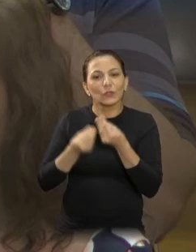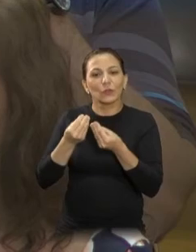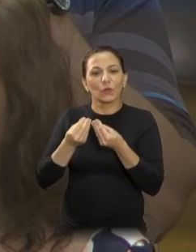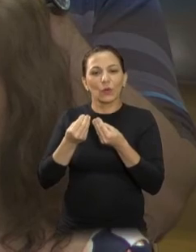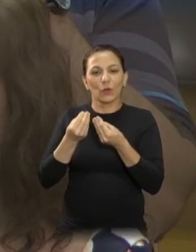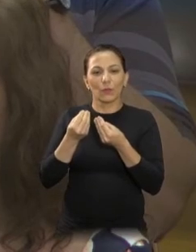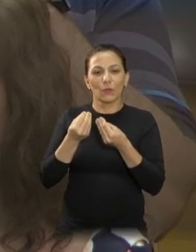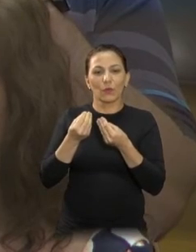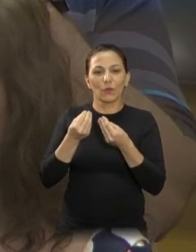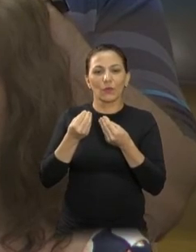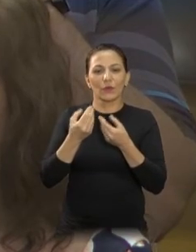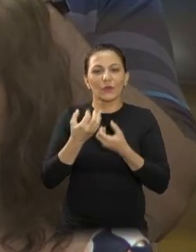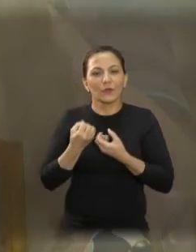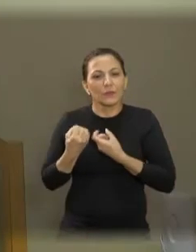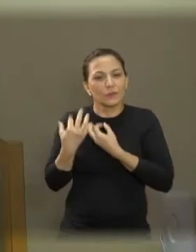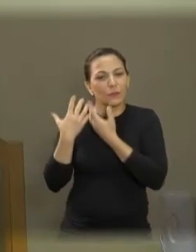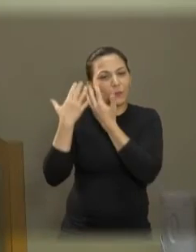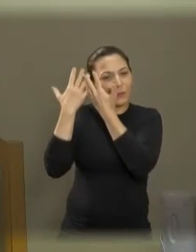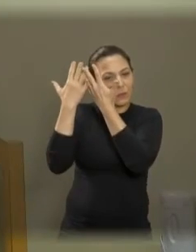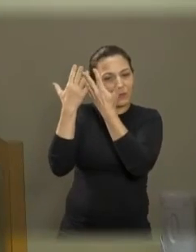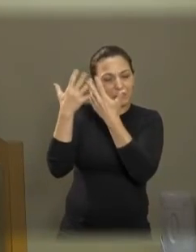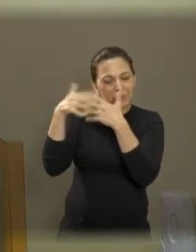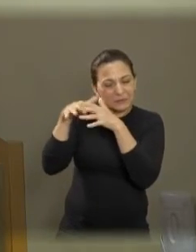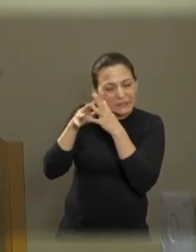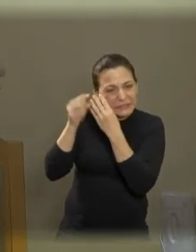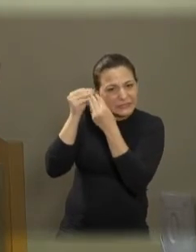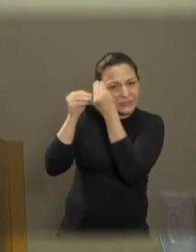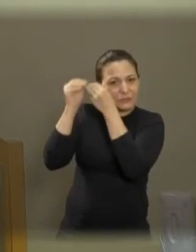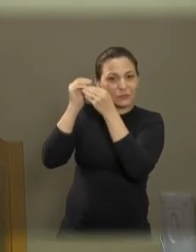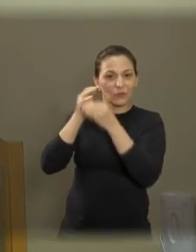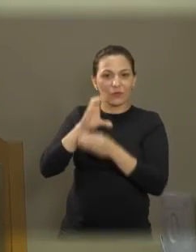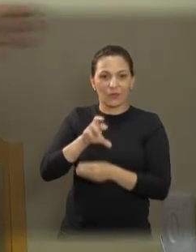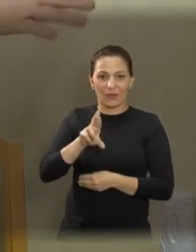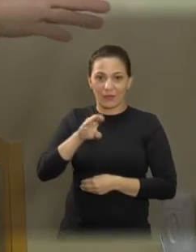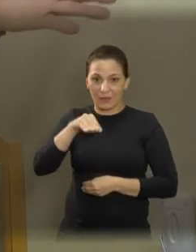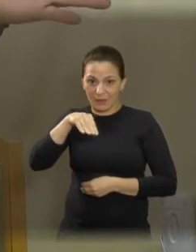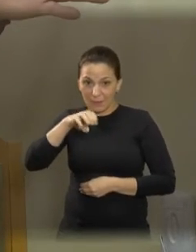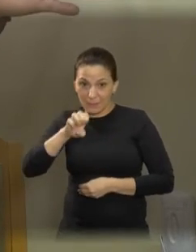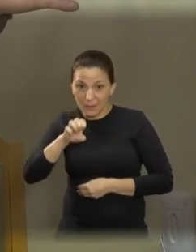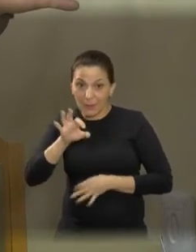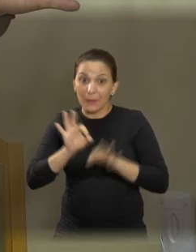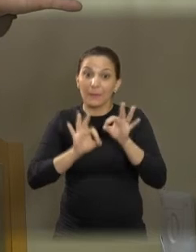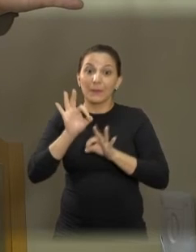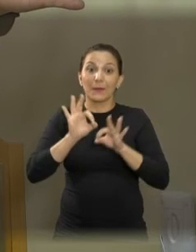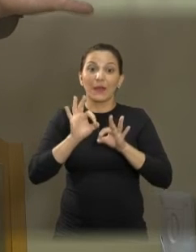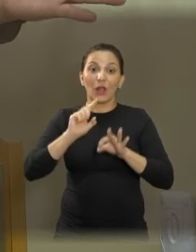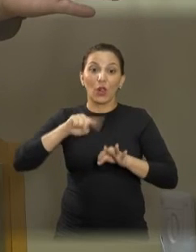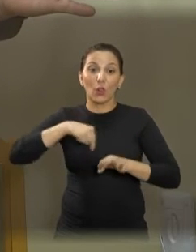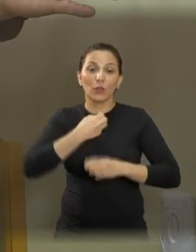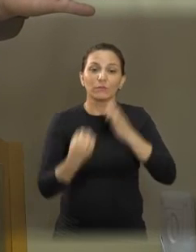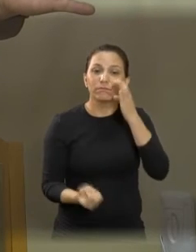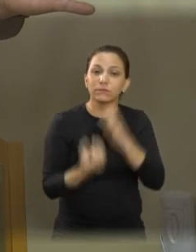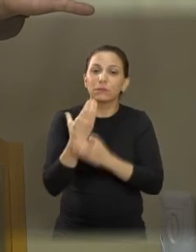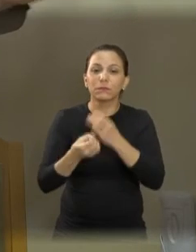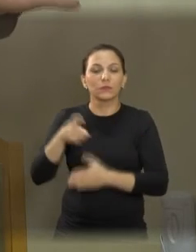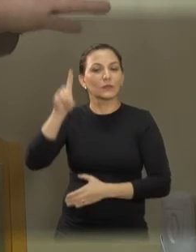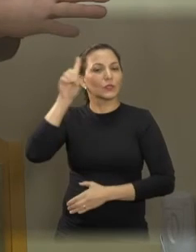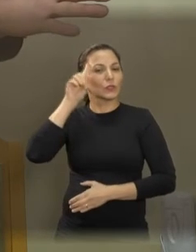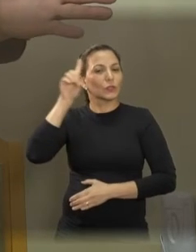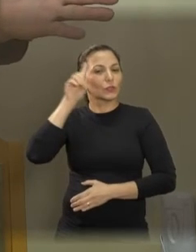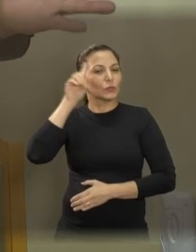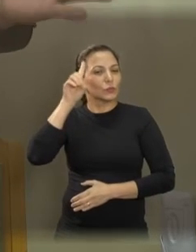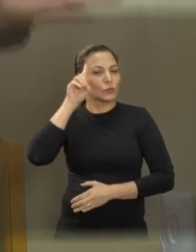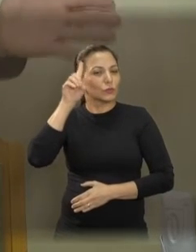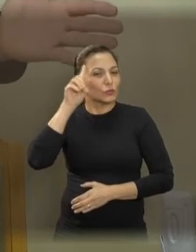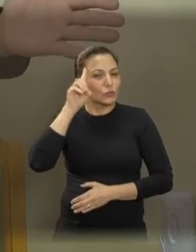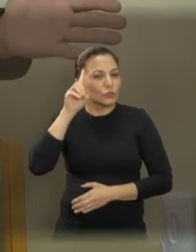transpira, ele entra em contato com a água e forma uma emulsão. São os cremes que nós usamos. Nós produzimos creme diariamente. Todo mundo